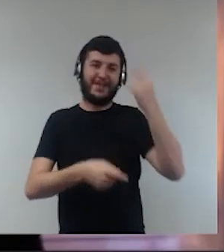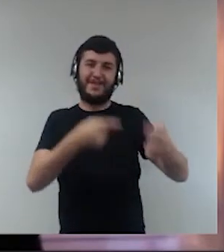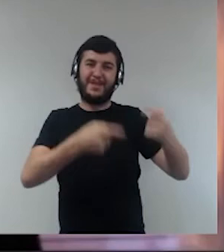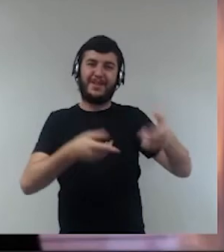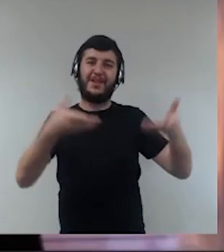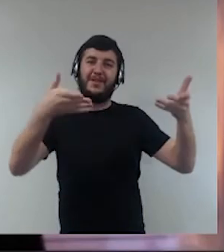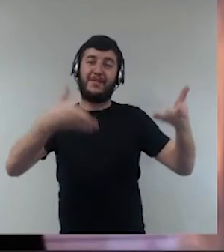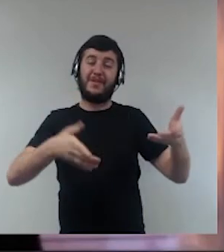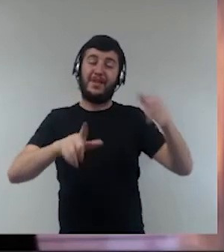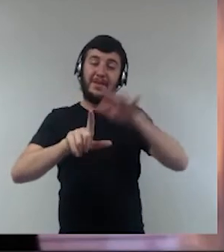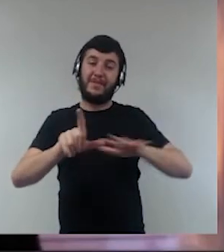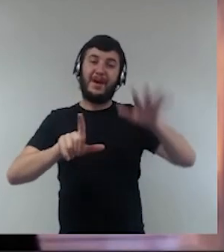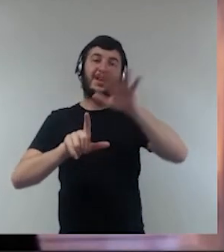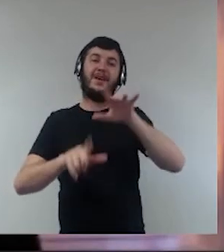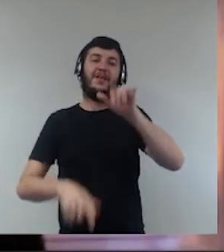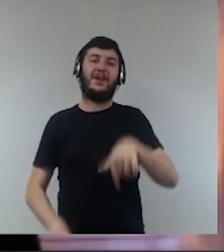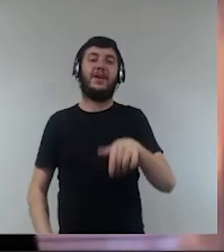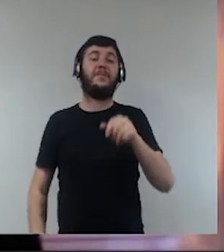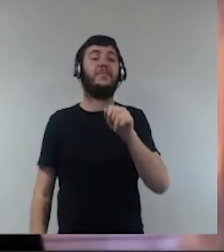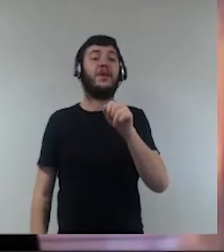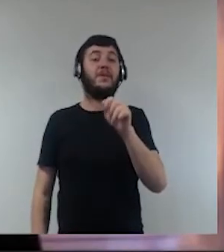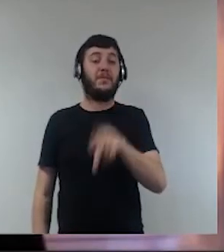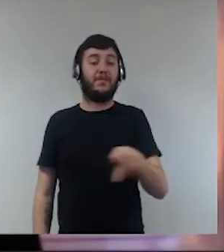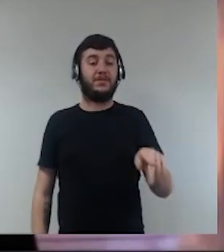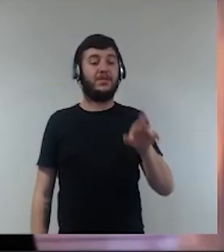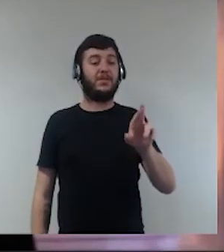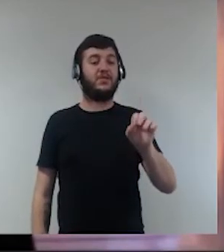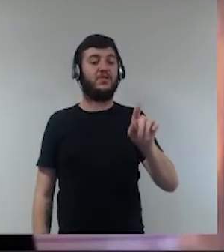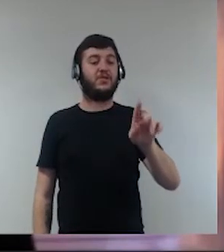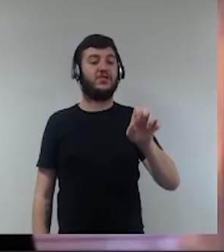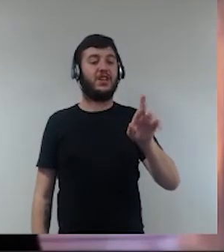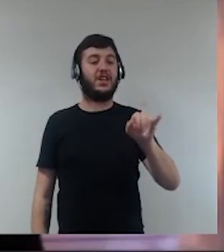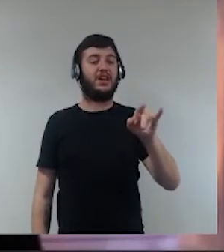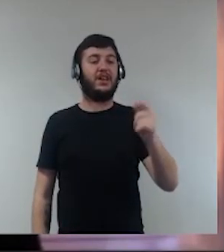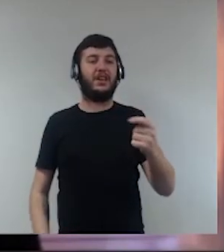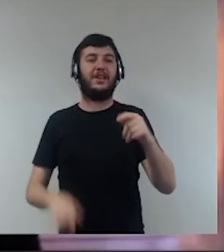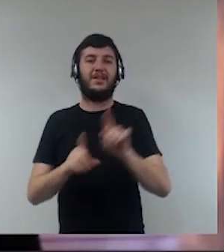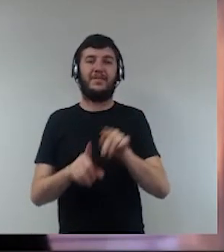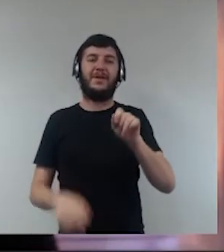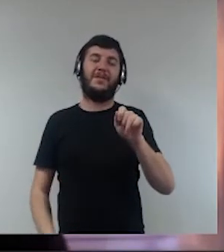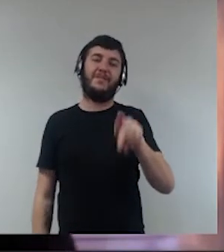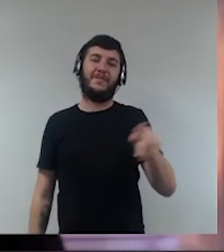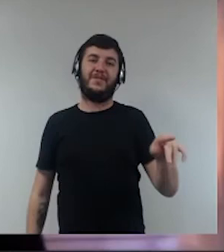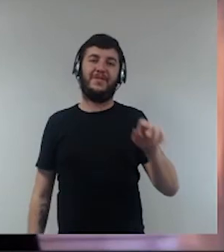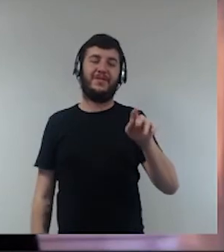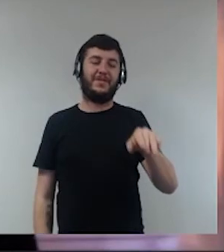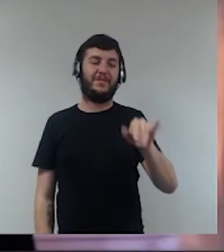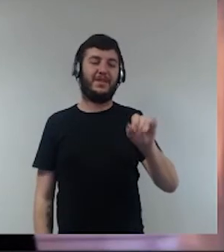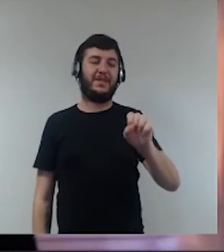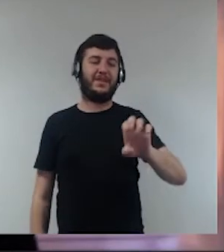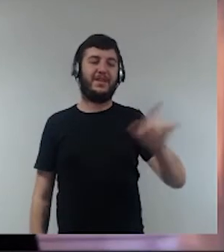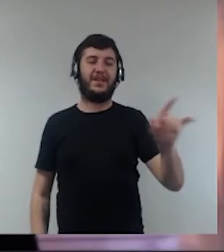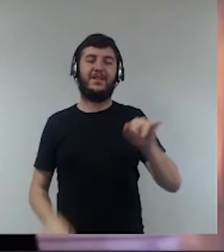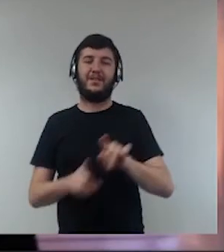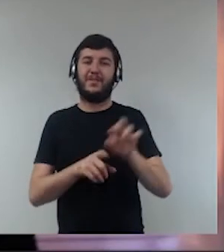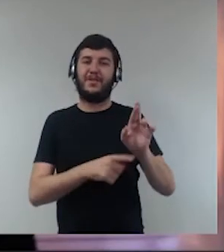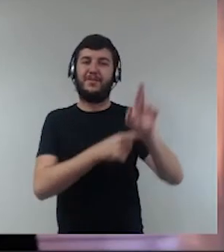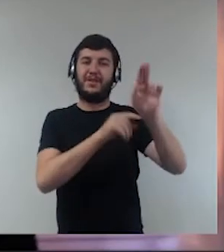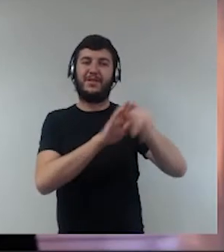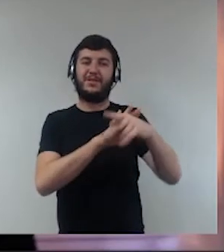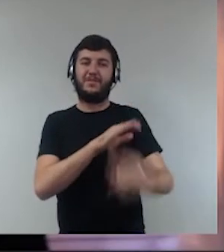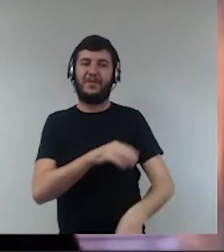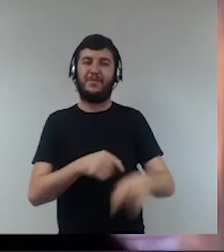Rogéria, professor Misael e o nosso presidente de mesa, nosso querido conselheiro federal, Fábio Jeremias. Muito